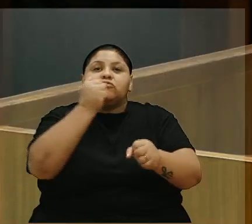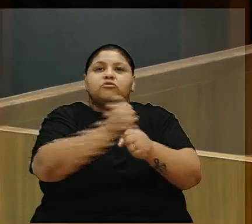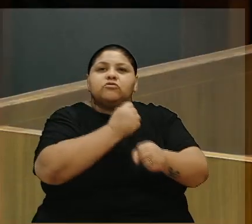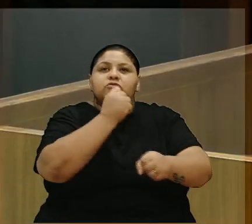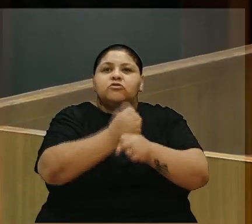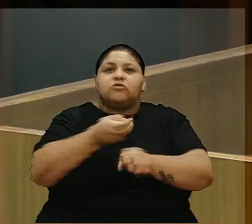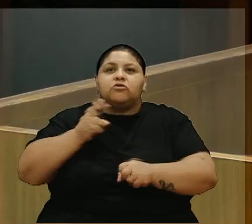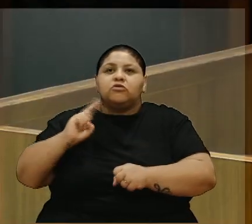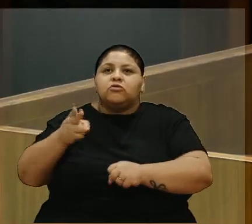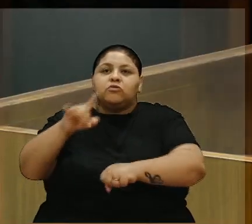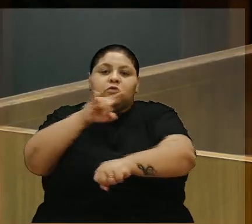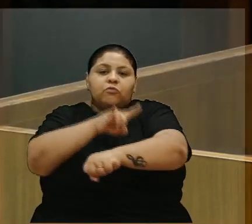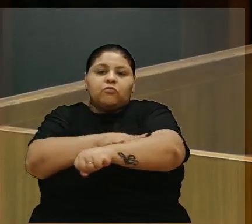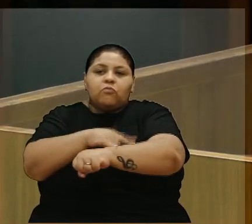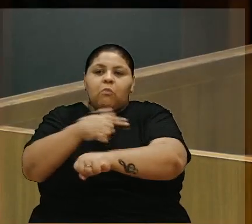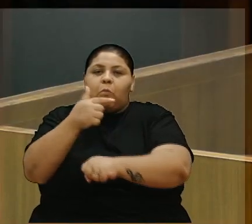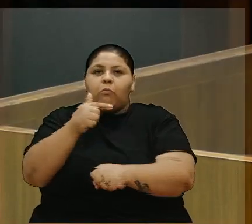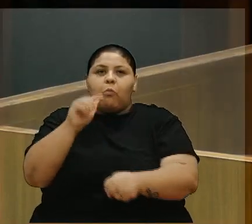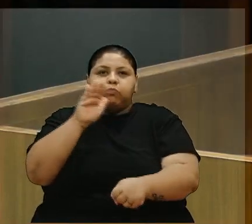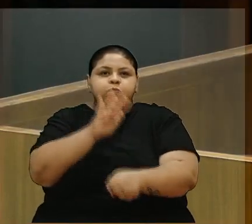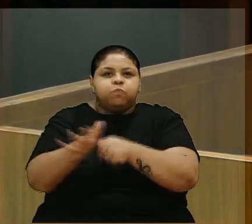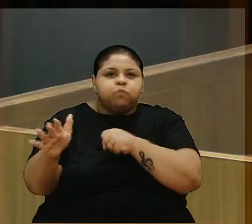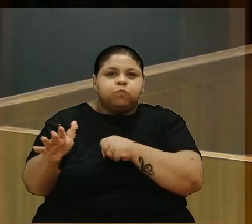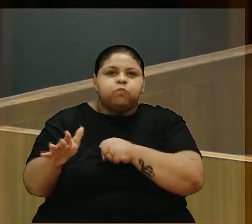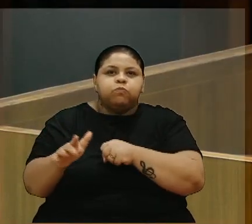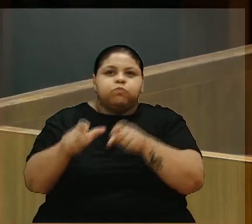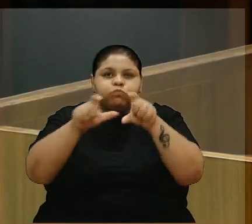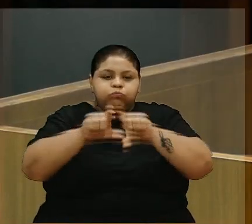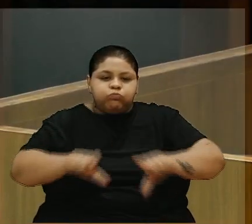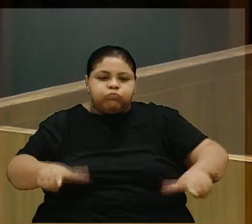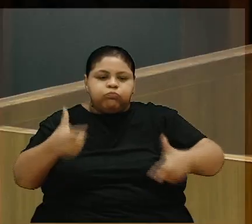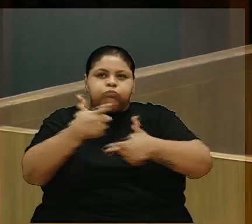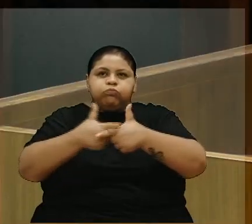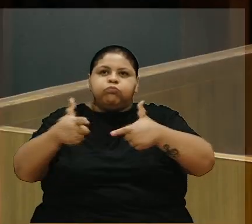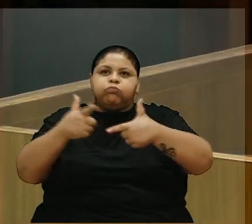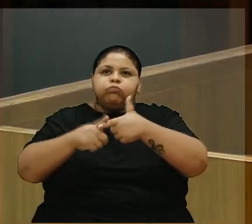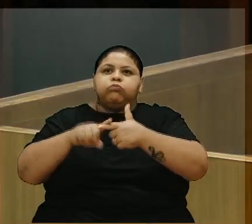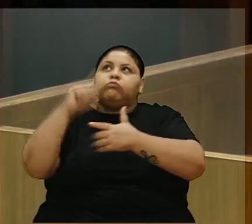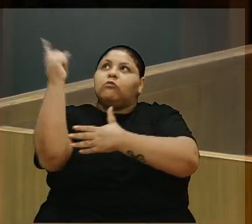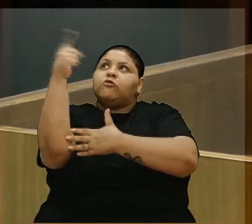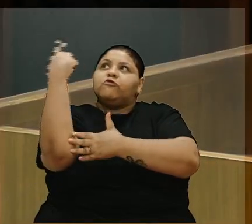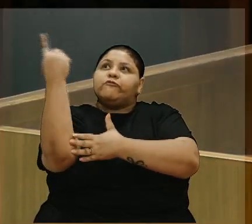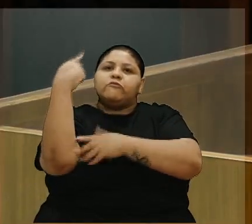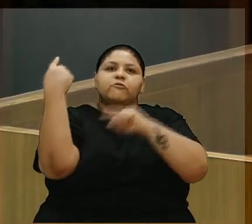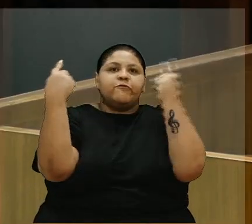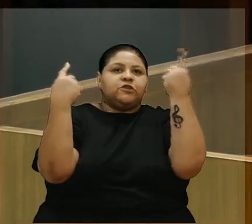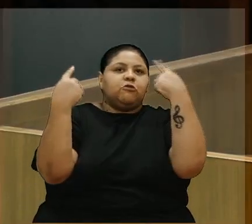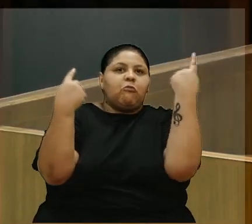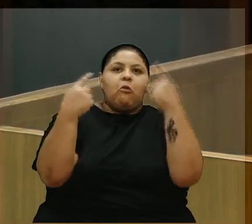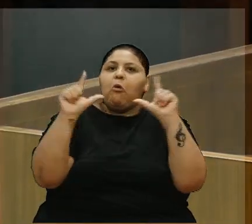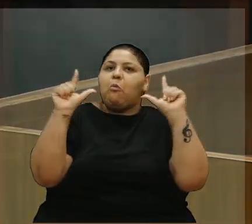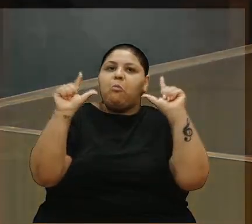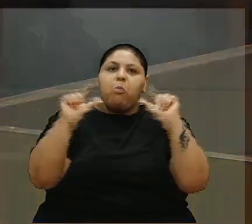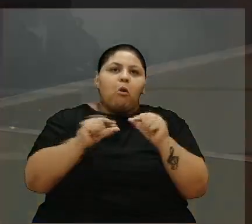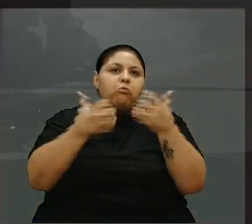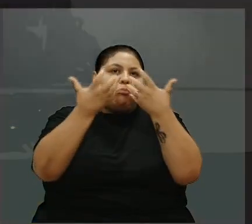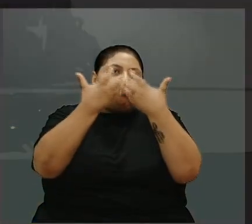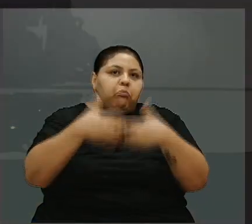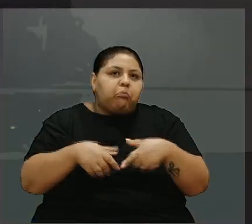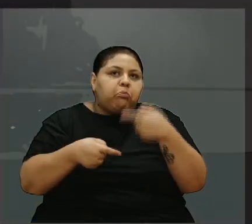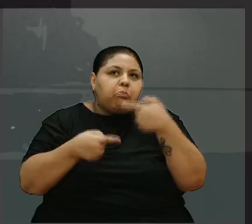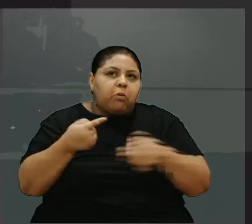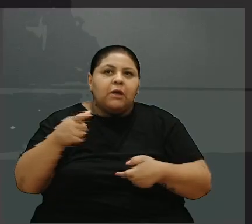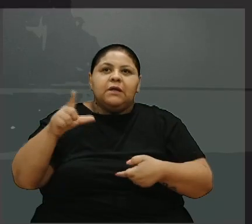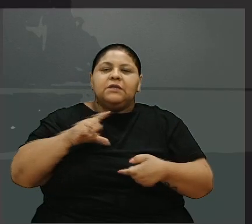segue com banheiro entupido, infiltração e os ventiladores que estão lá, poucos deles funcionam. Nós temos uma